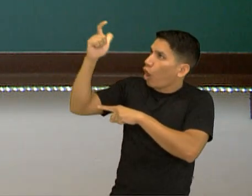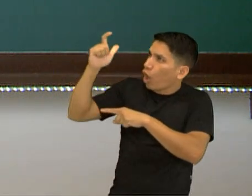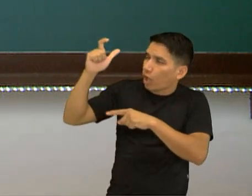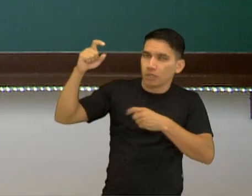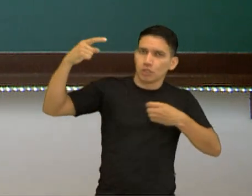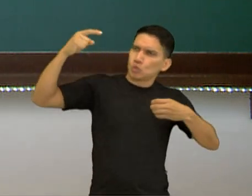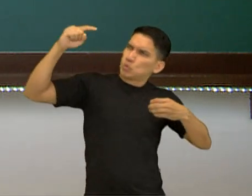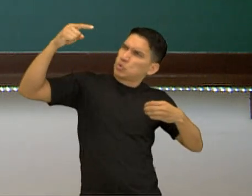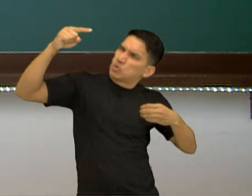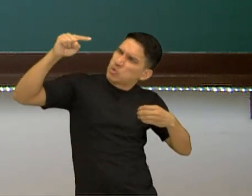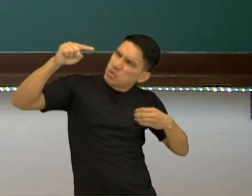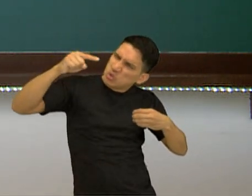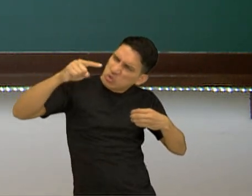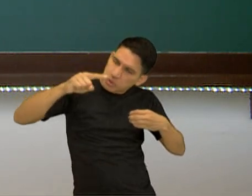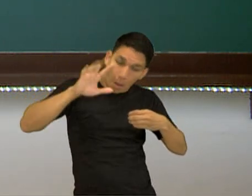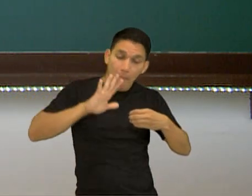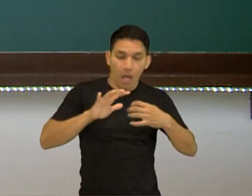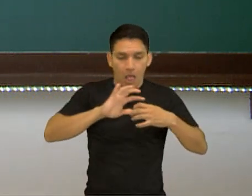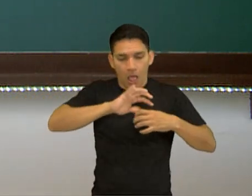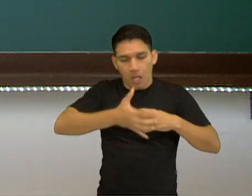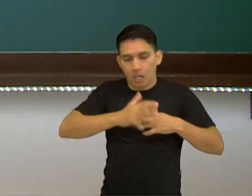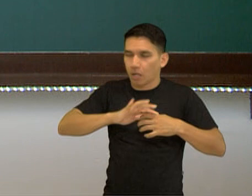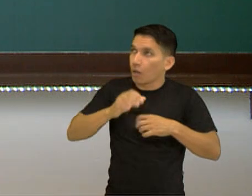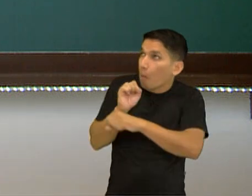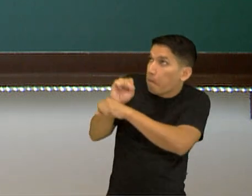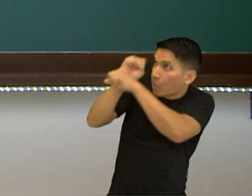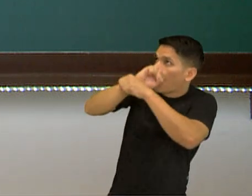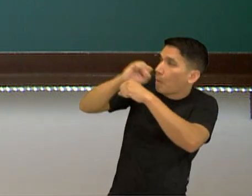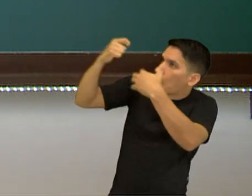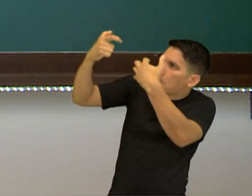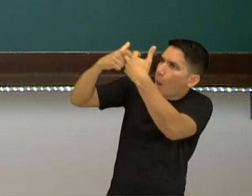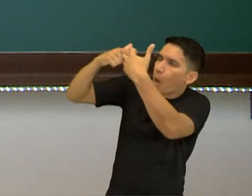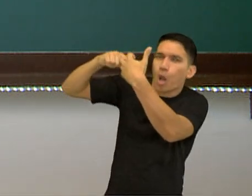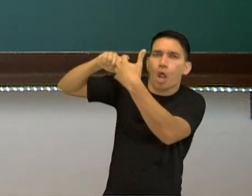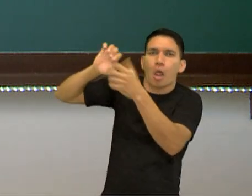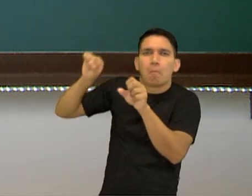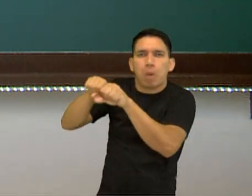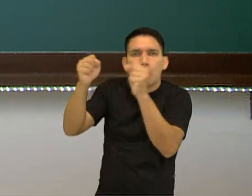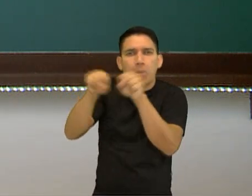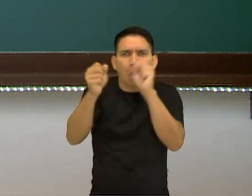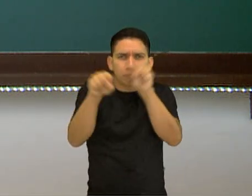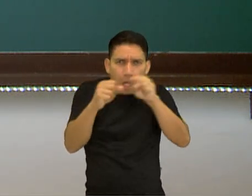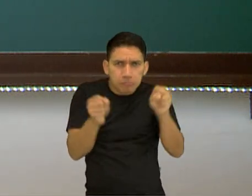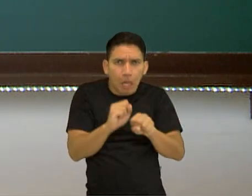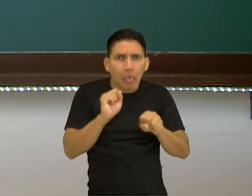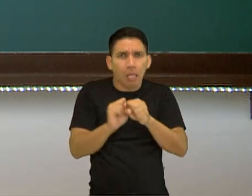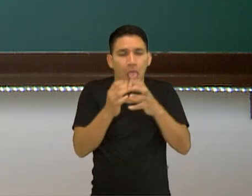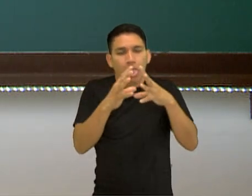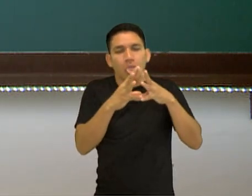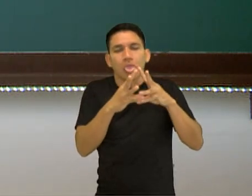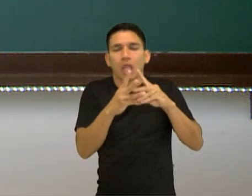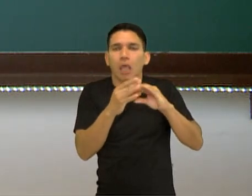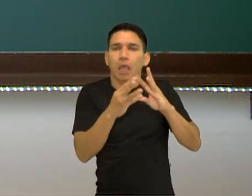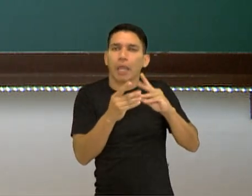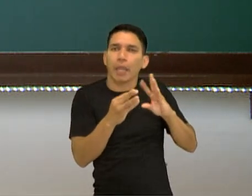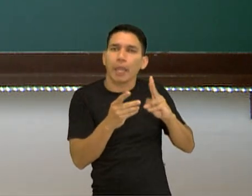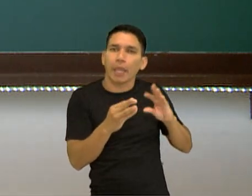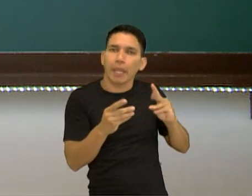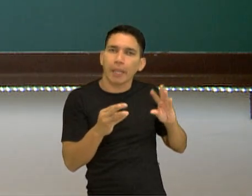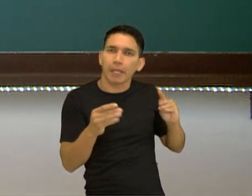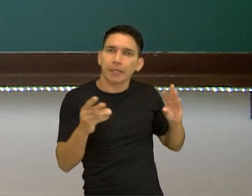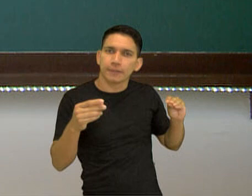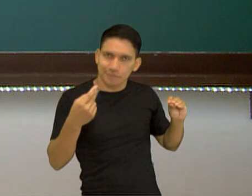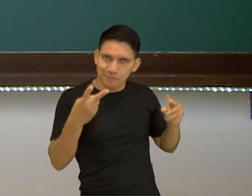atmosfera protegeu o nosso planeta e fez com que esse fragmento rochoso ele viesse a se